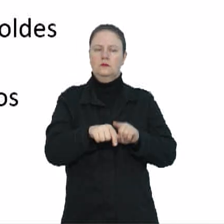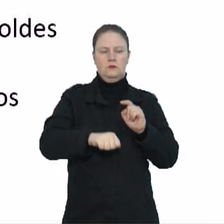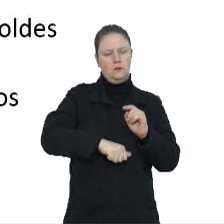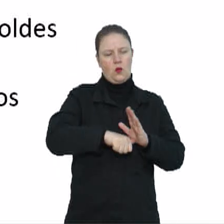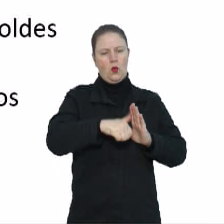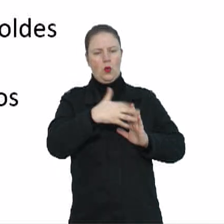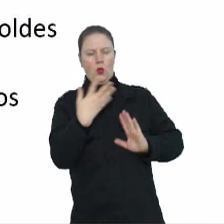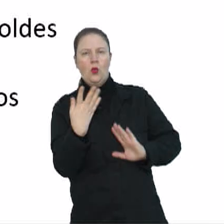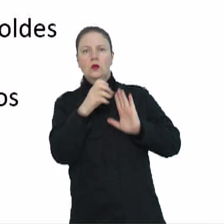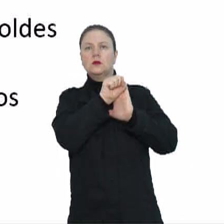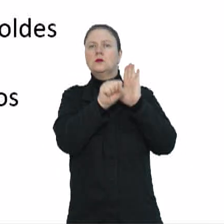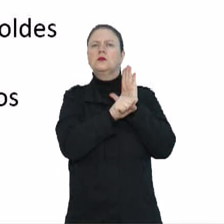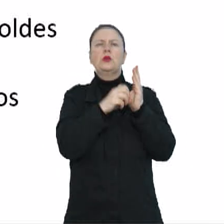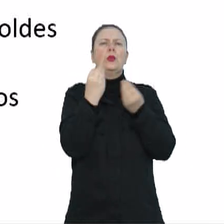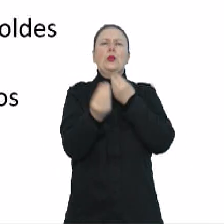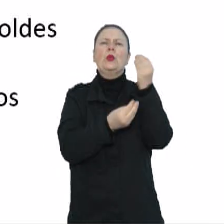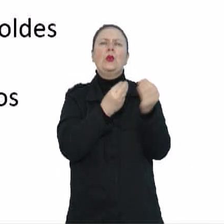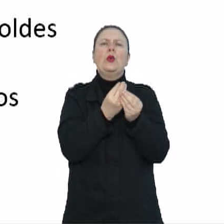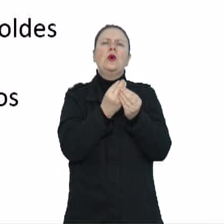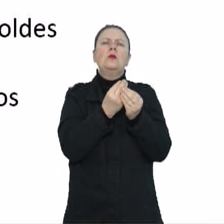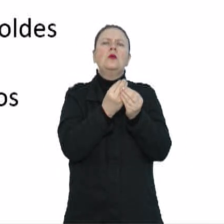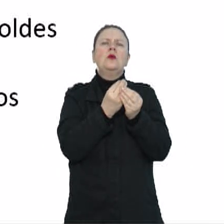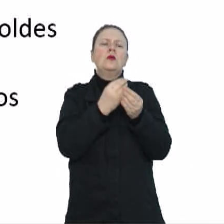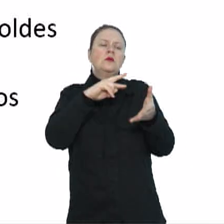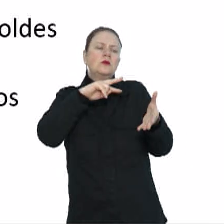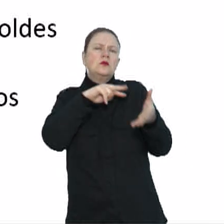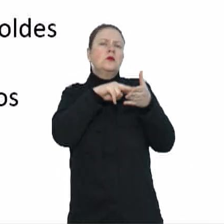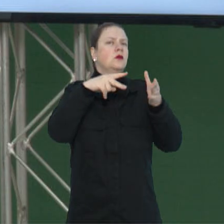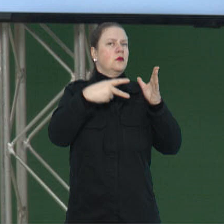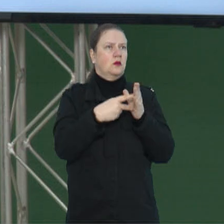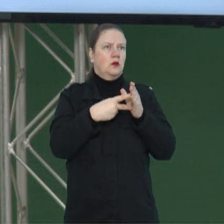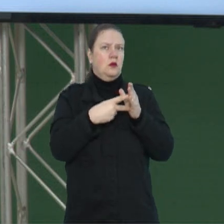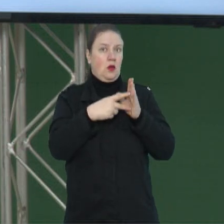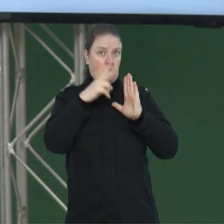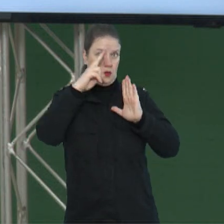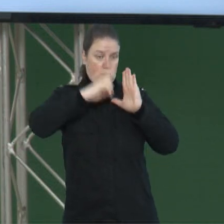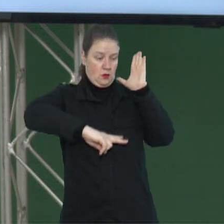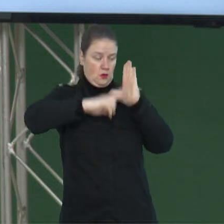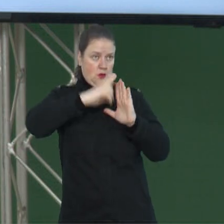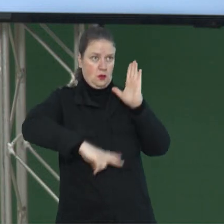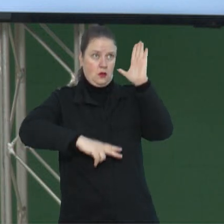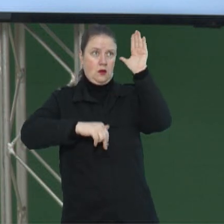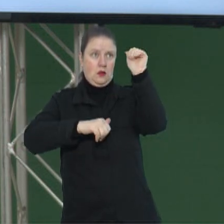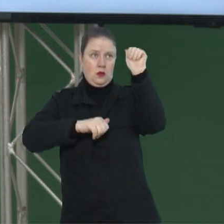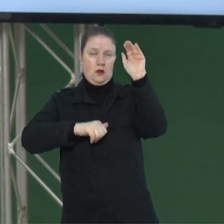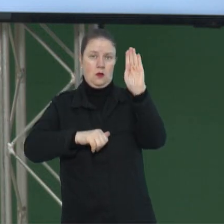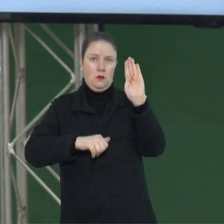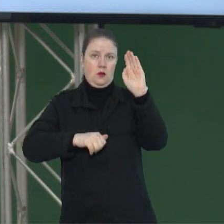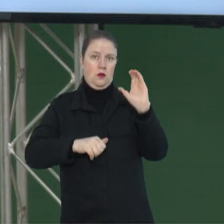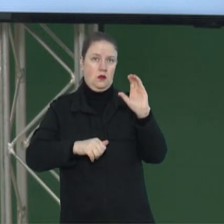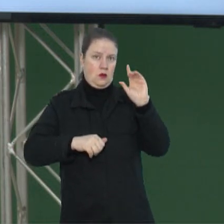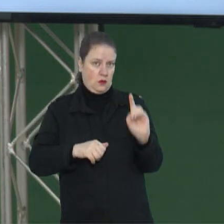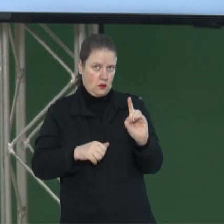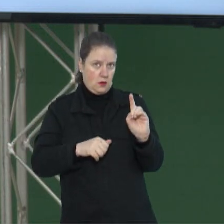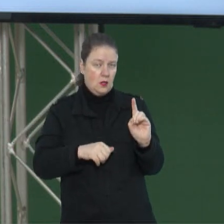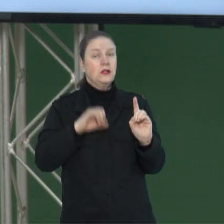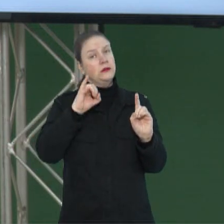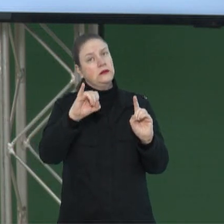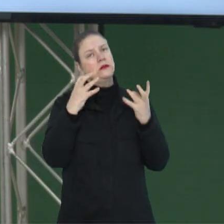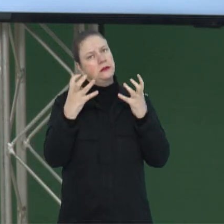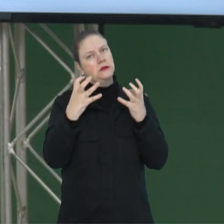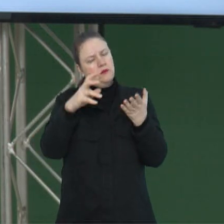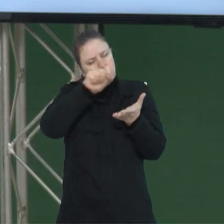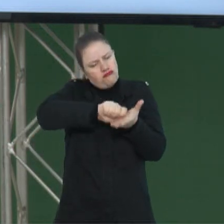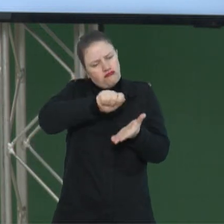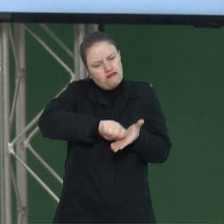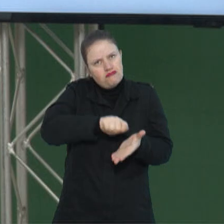definida como? Vou dar um tempo para você ler as alternativas, responder, marcar aí no seu caderno, se quiser transcreva a alternativa